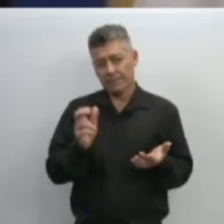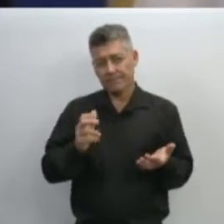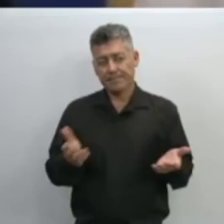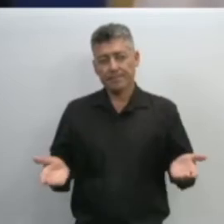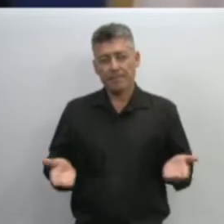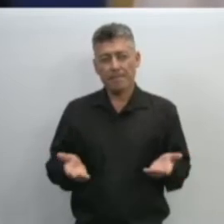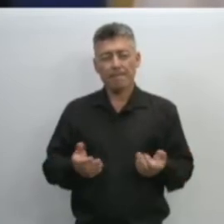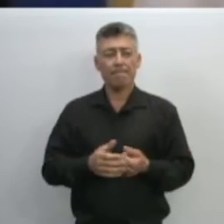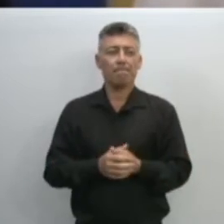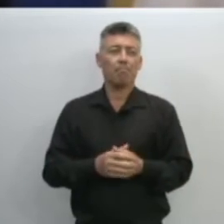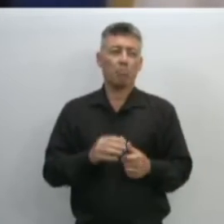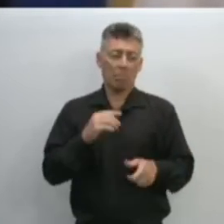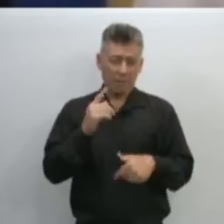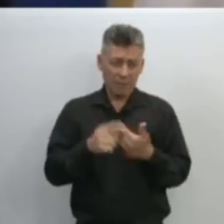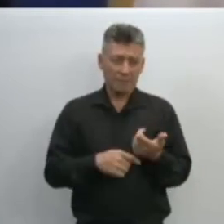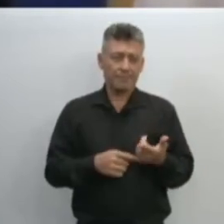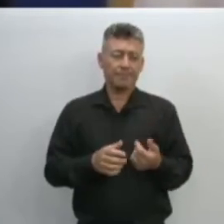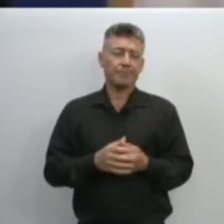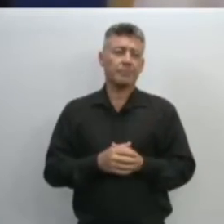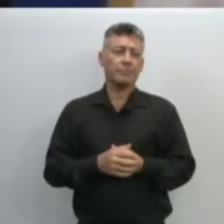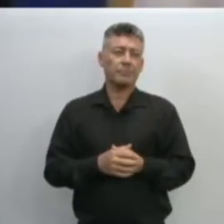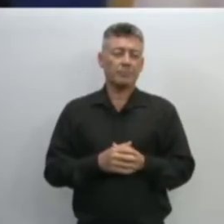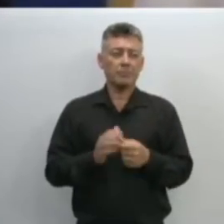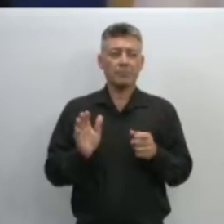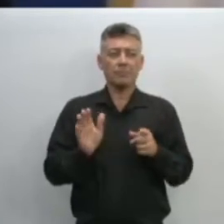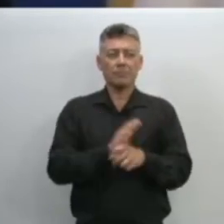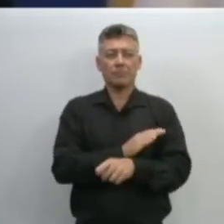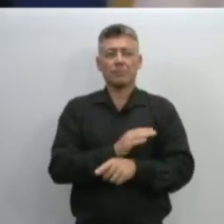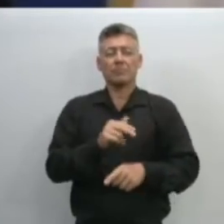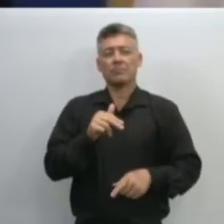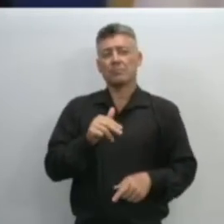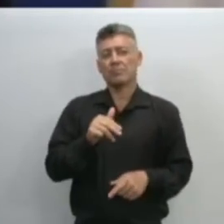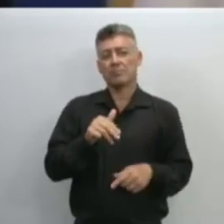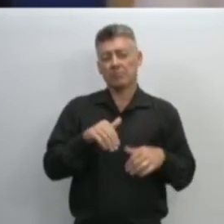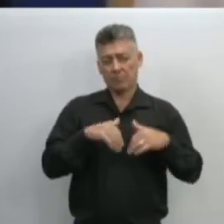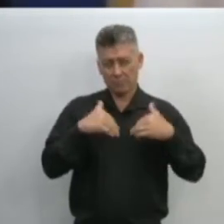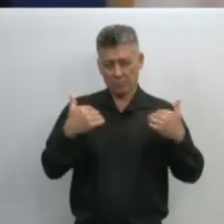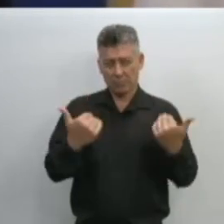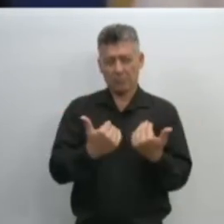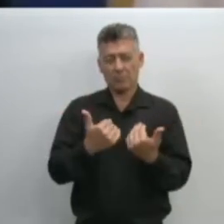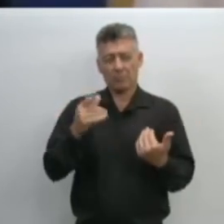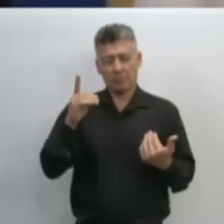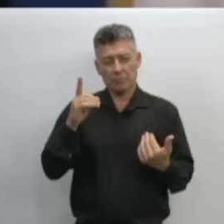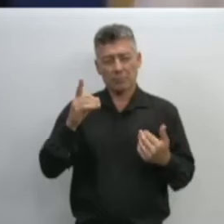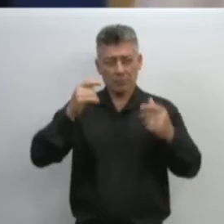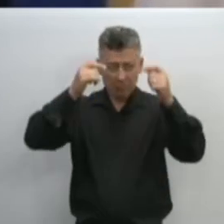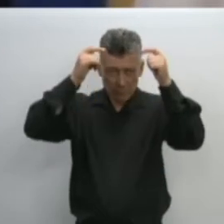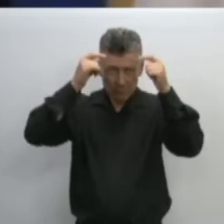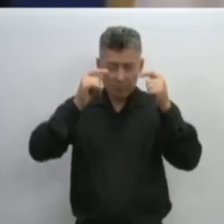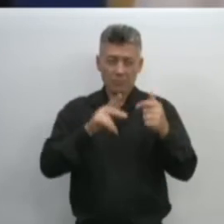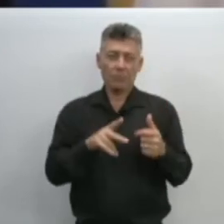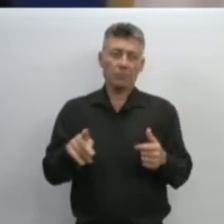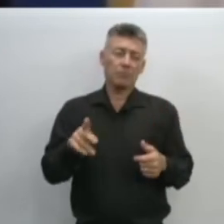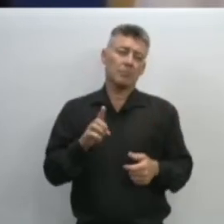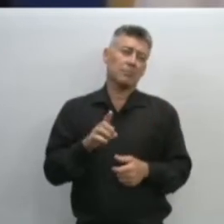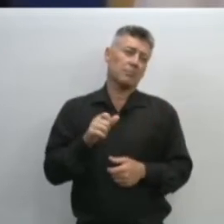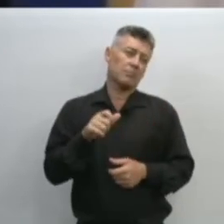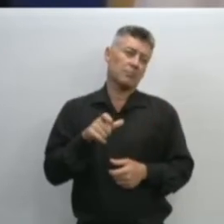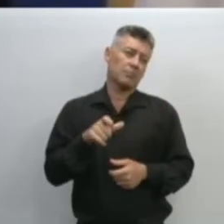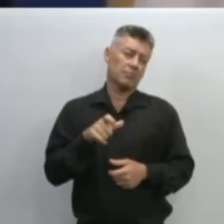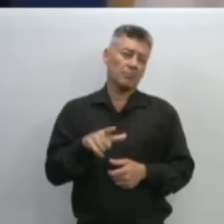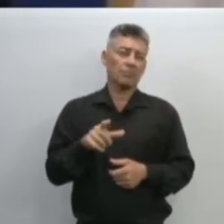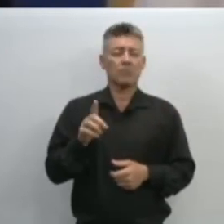após essa participação no ato do MLB, eu tive uma reunião com o reitor, meu querido professor Daniel Diniz, que é